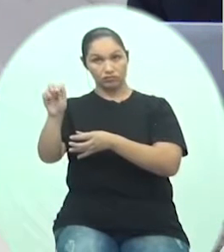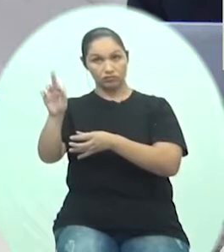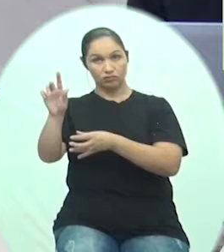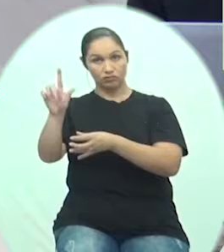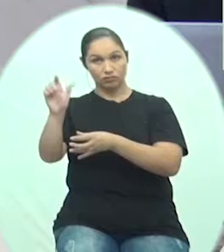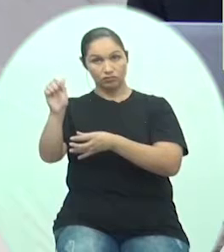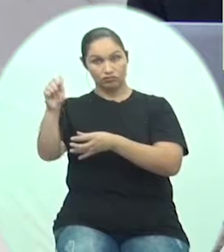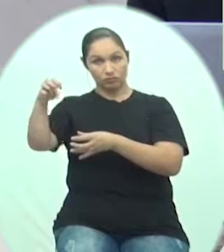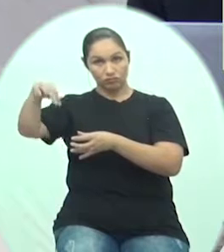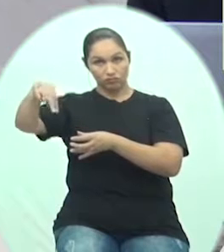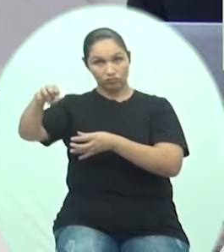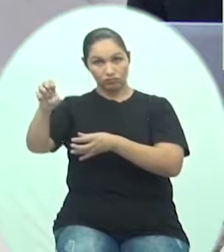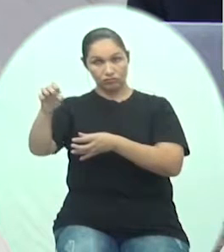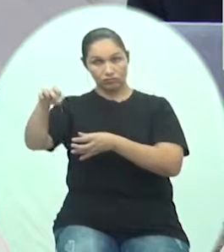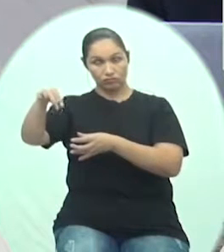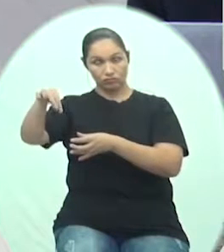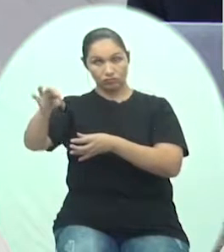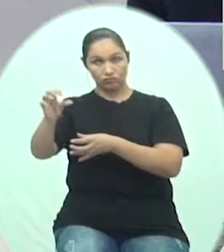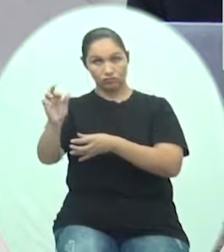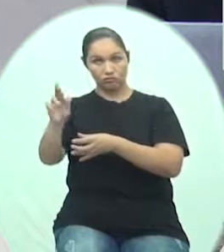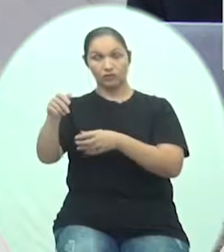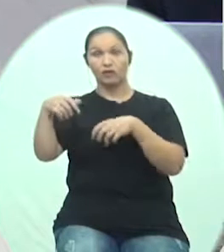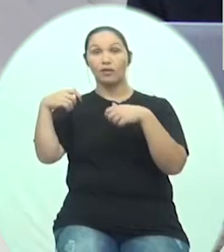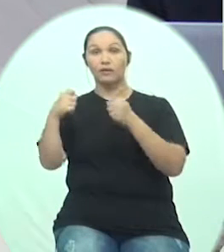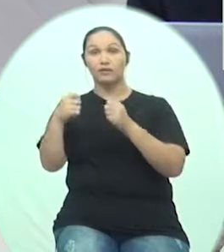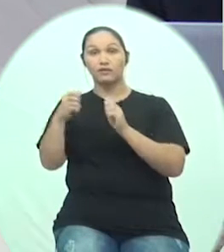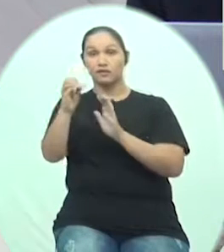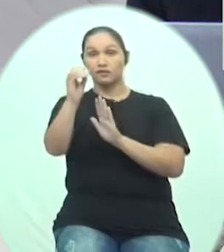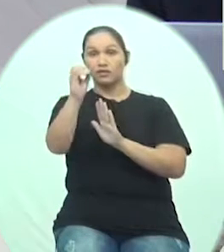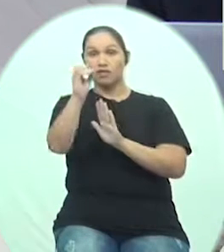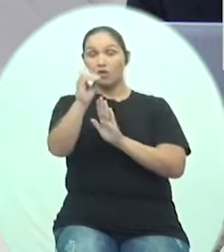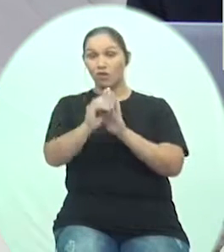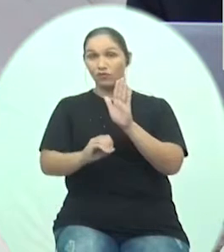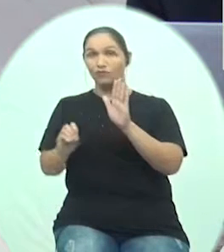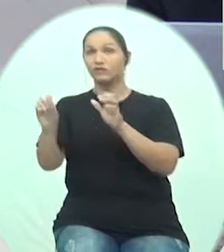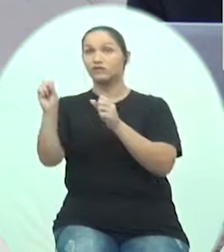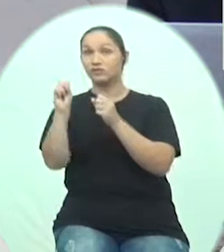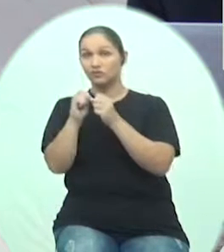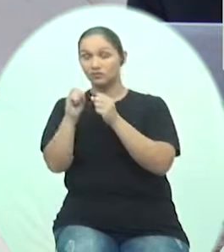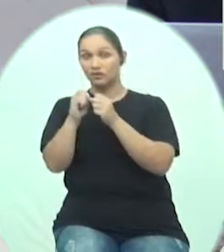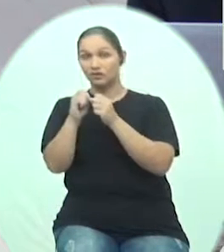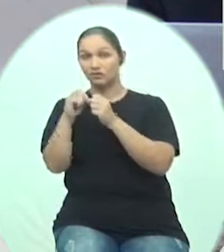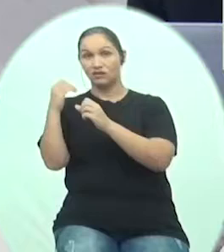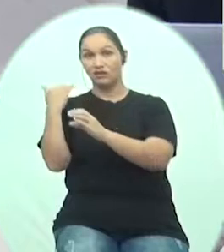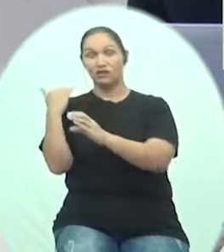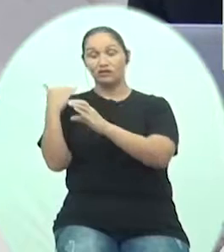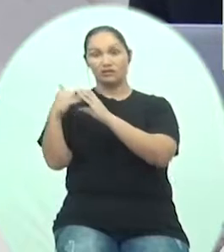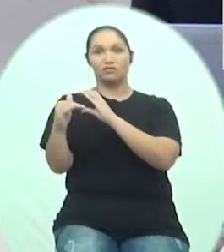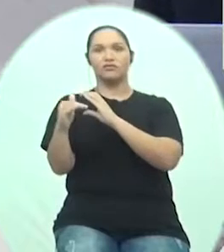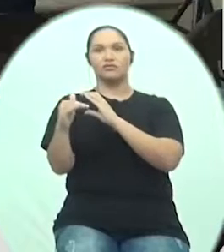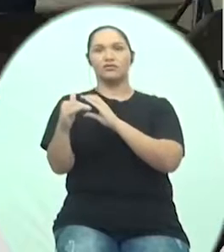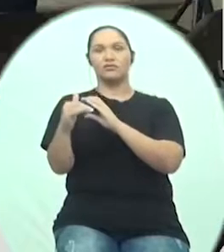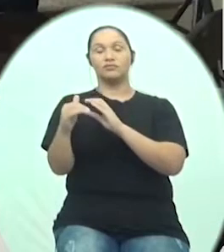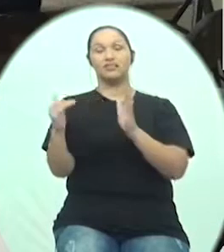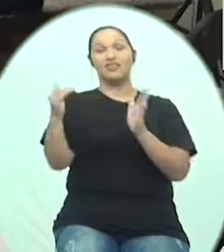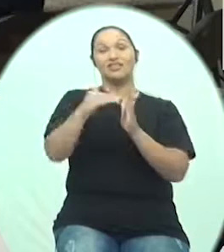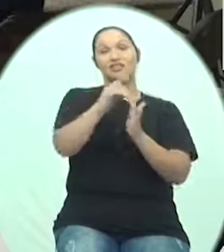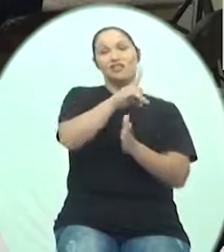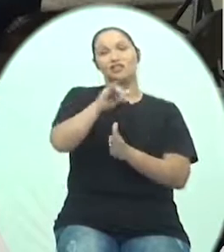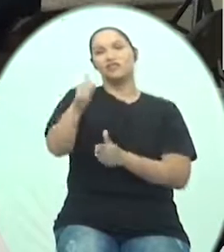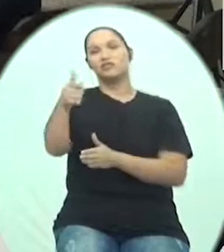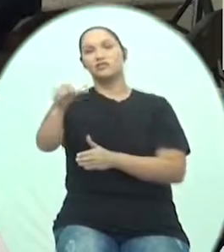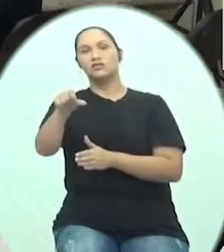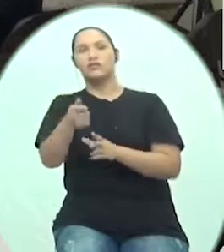a Adesão à presidência dessa casa por meio de ofício até o próximo dia 19 de Fevereiro